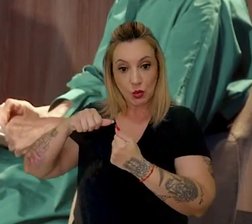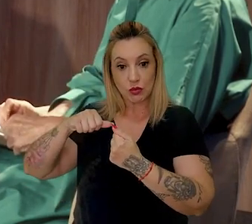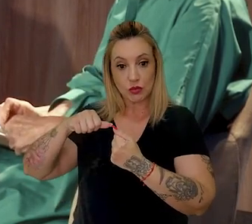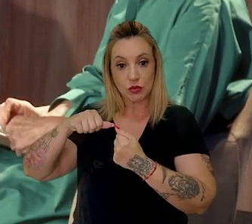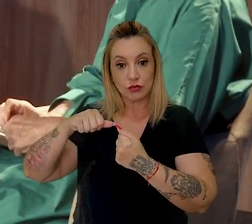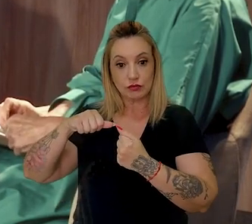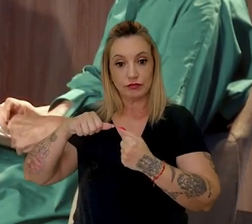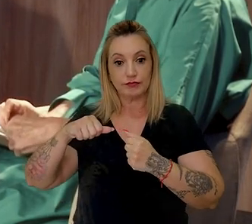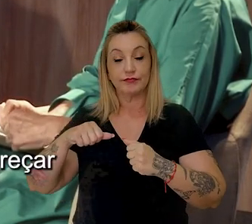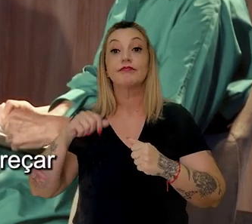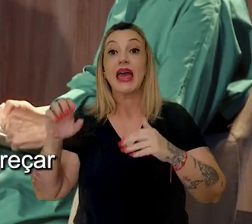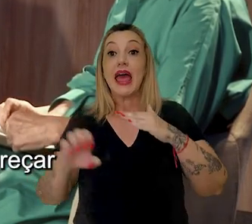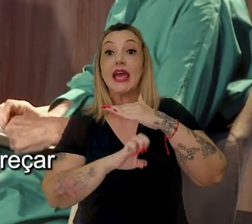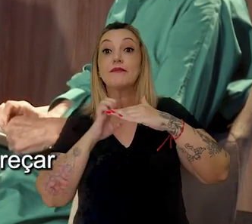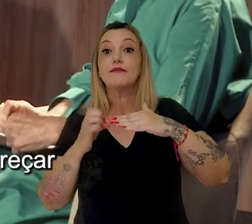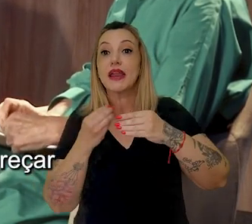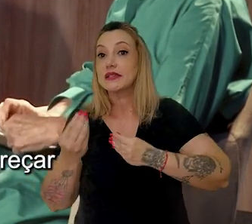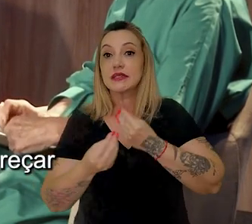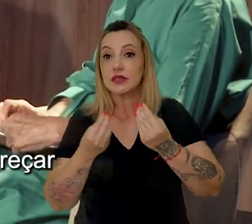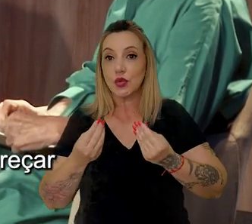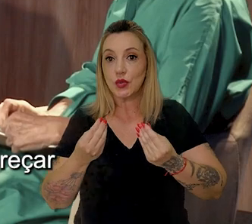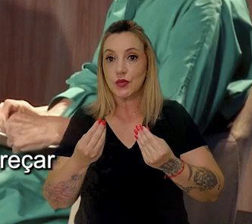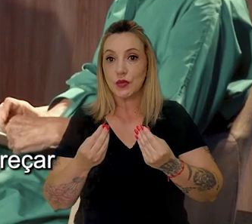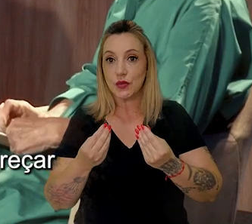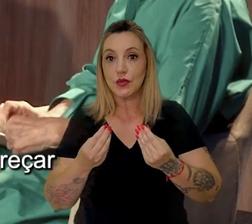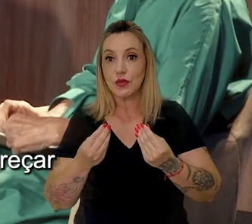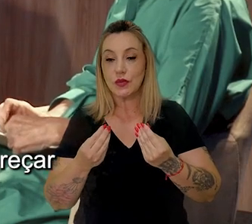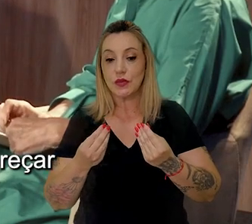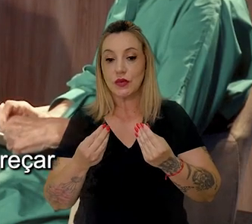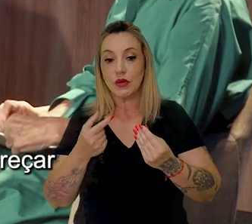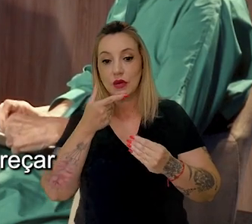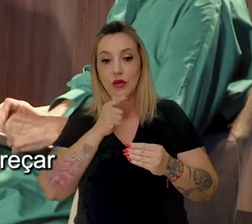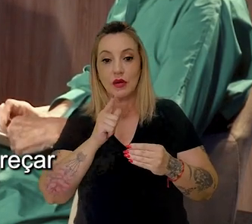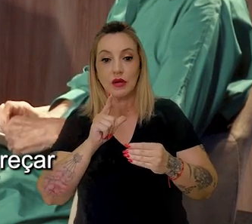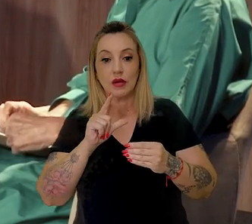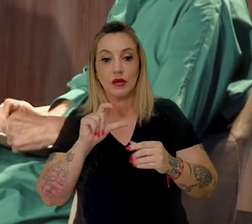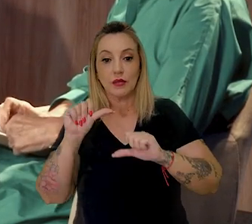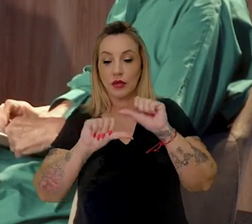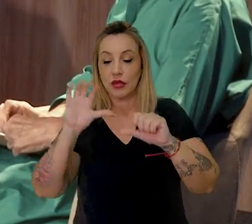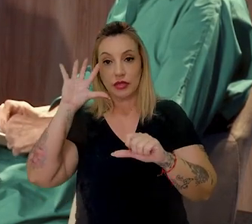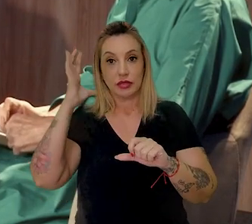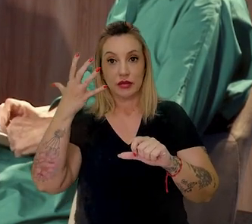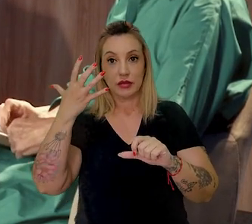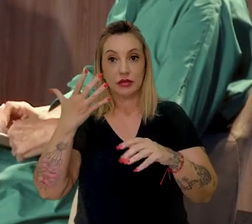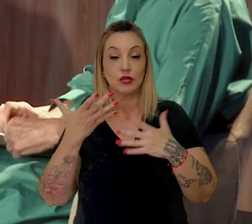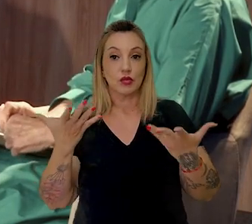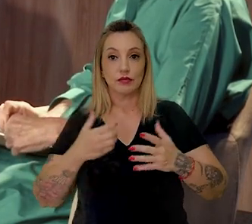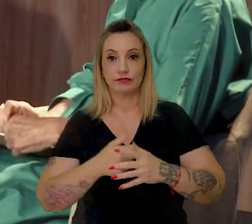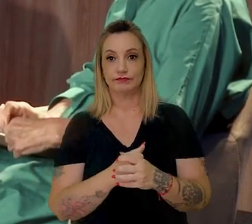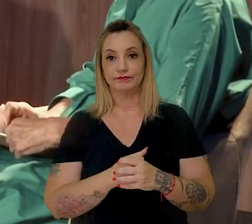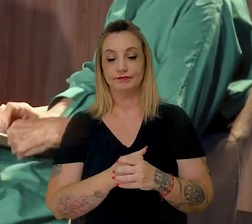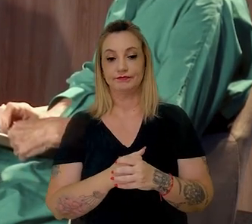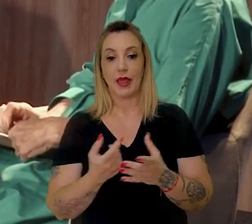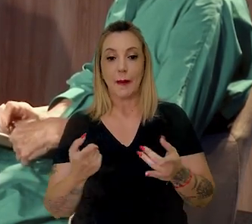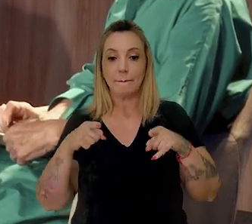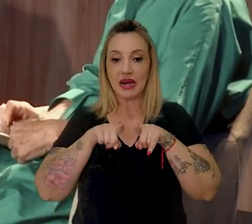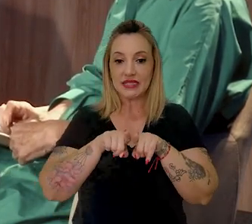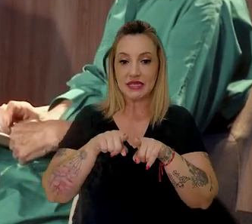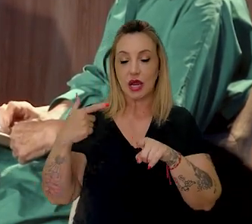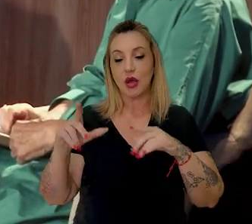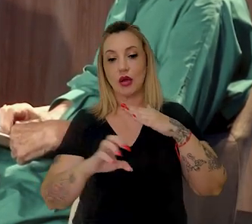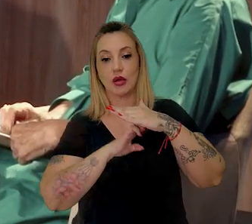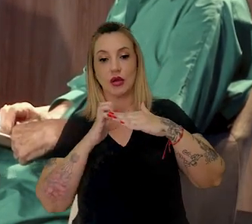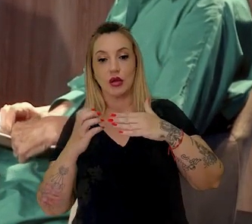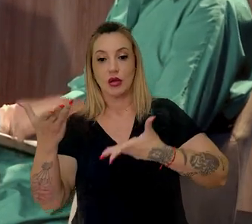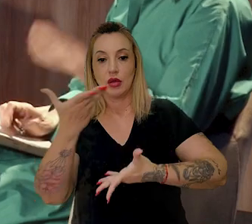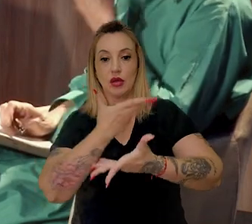dito dos países Mas e as empresas como é que as empresas podem endereçar essa mudança climática em cala internacional parcerias com outras empresas